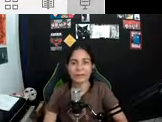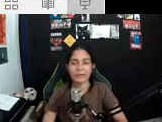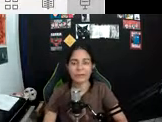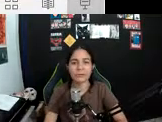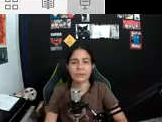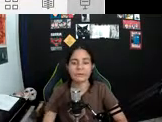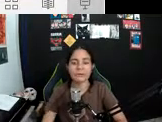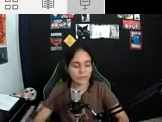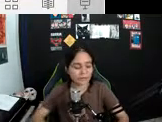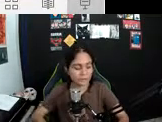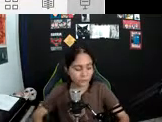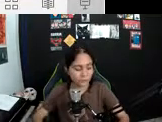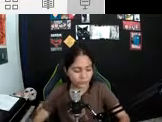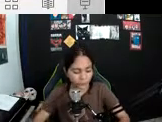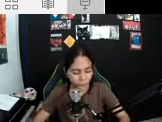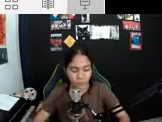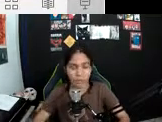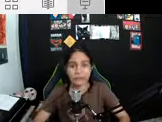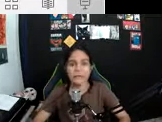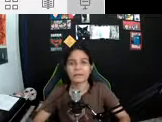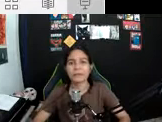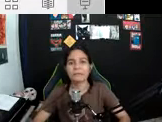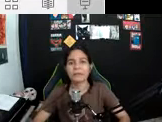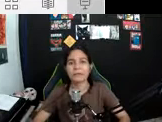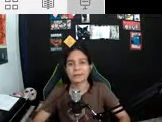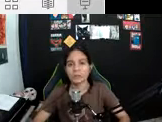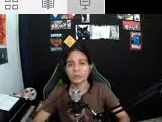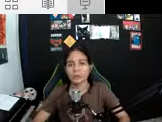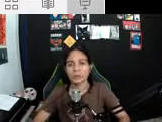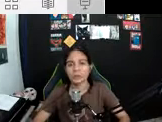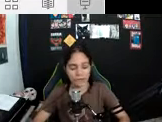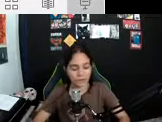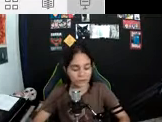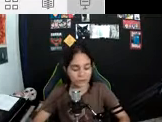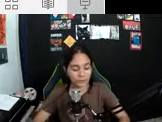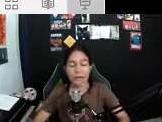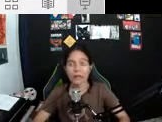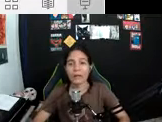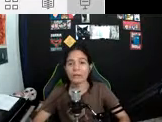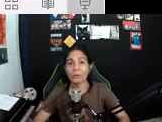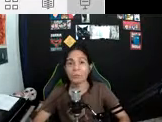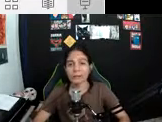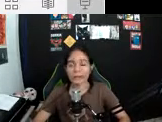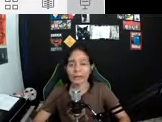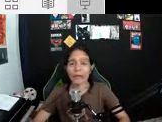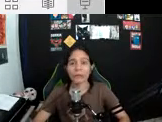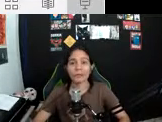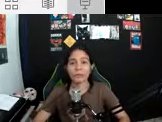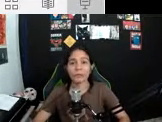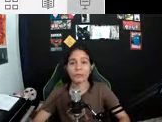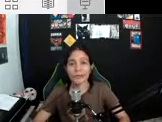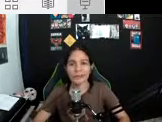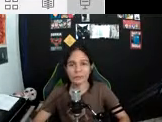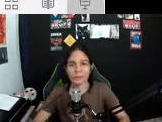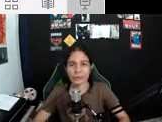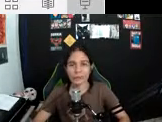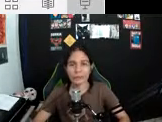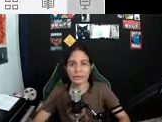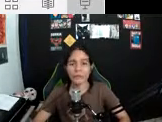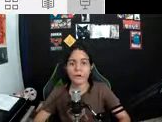está afundando cada vez mais por desqualificação de pessoas que estão ali no poder, assumindo